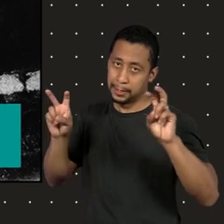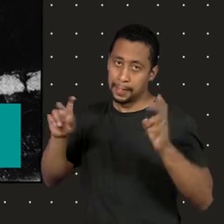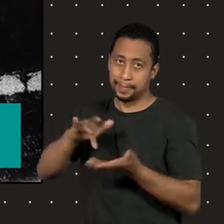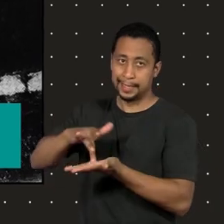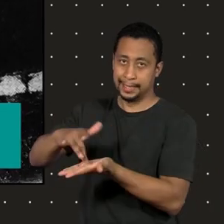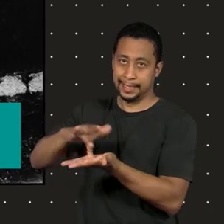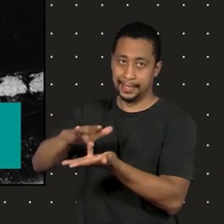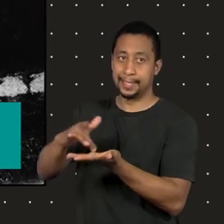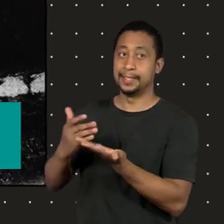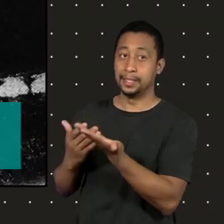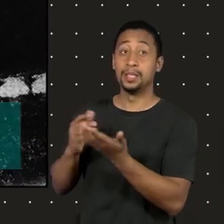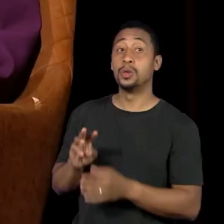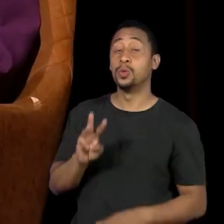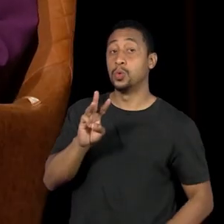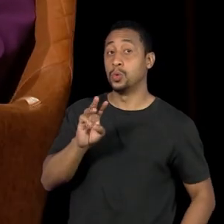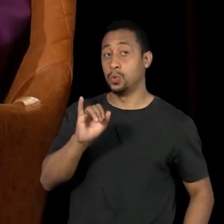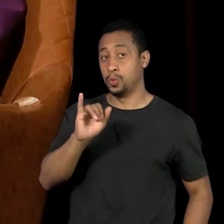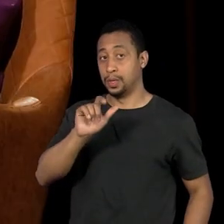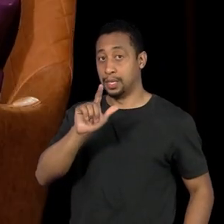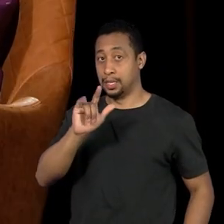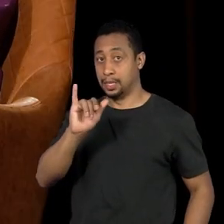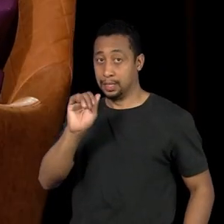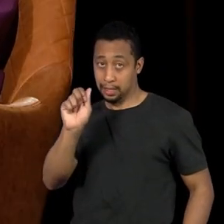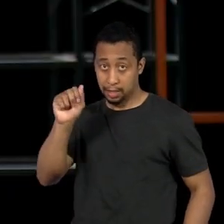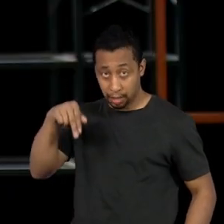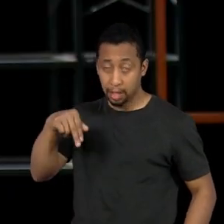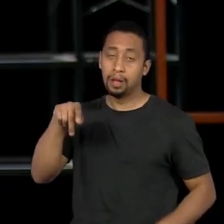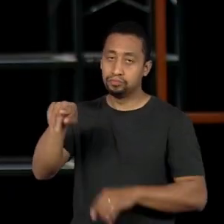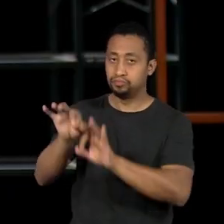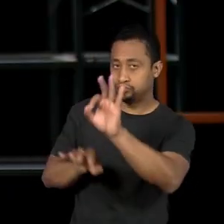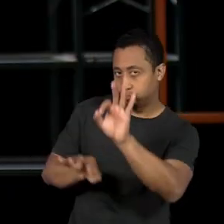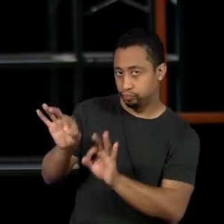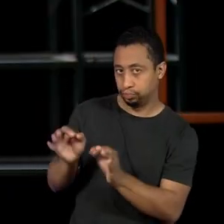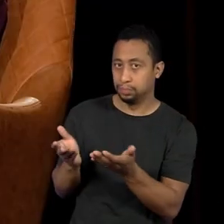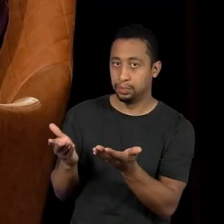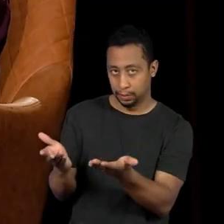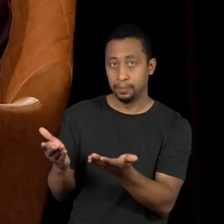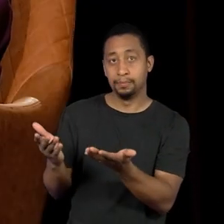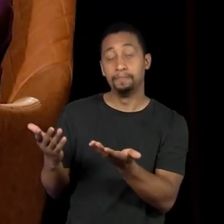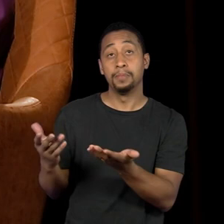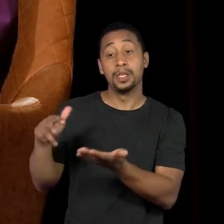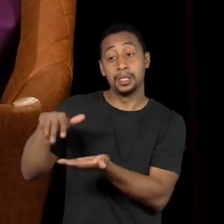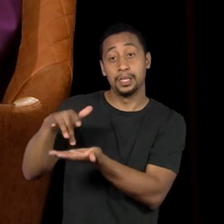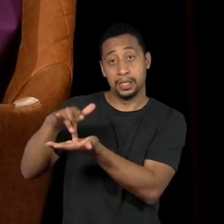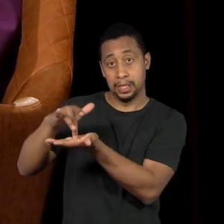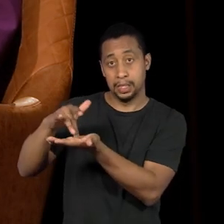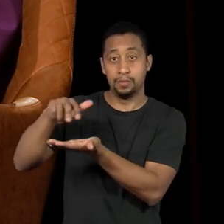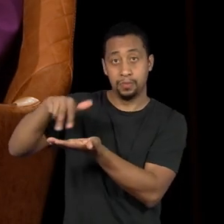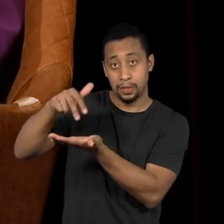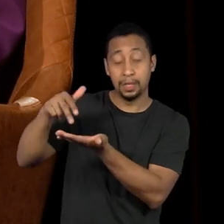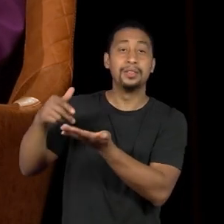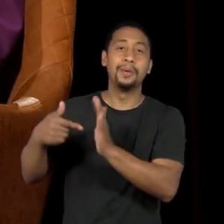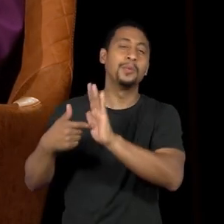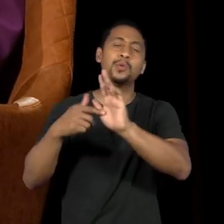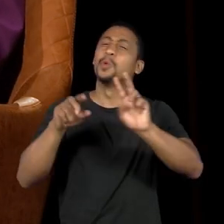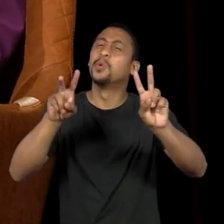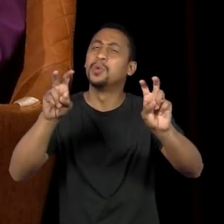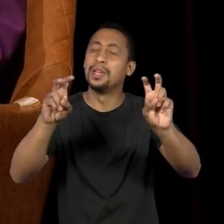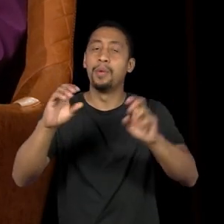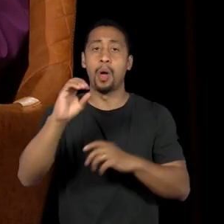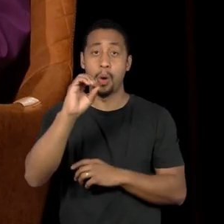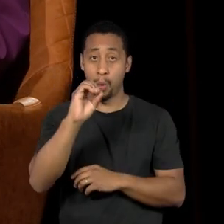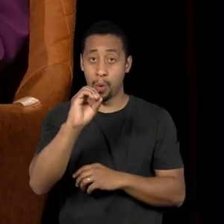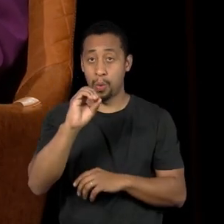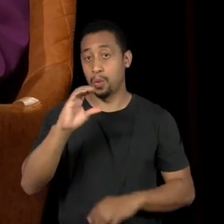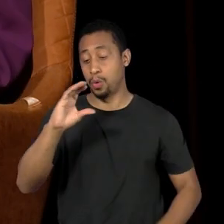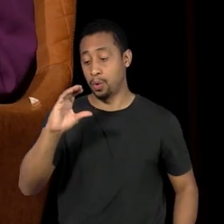que montou para o New York City Ballet. E ela fez o Combate, que